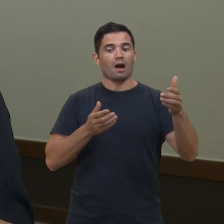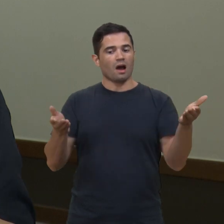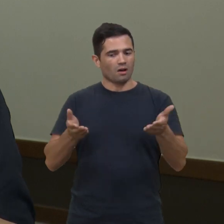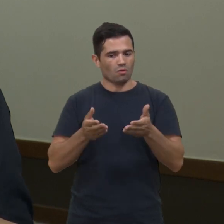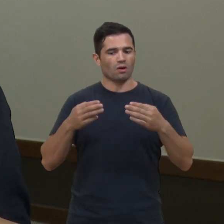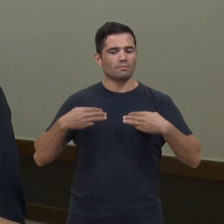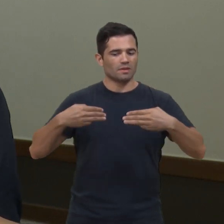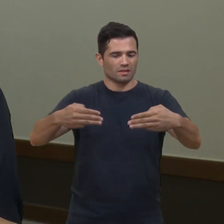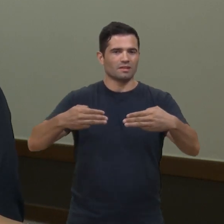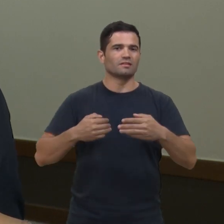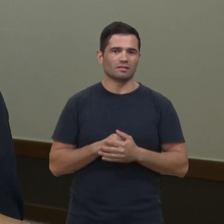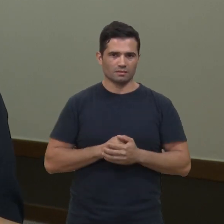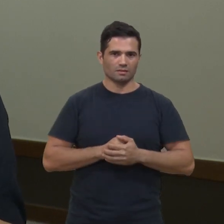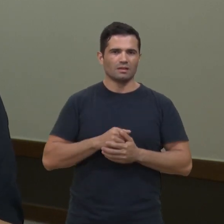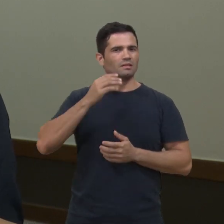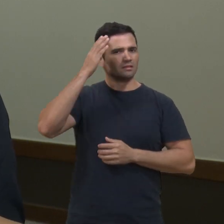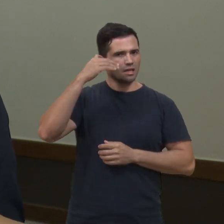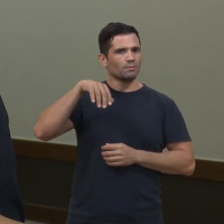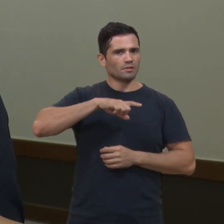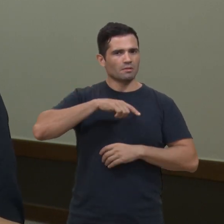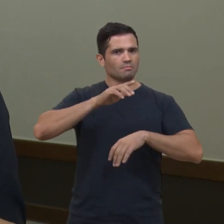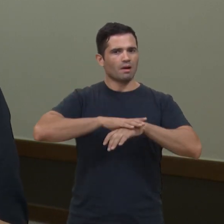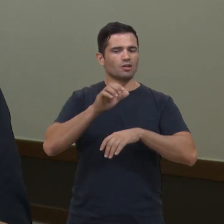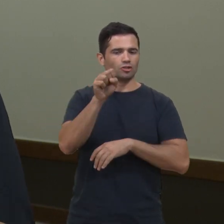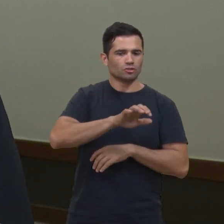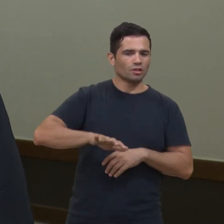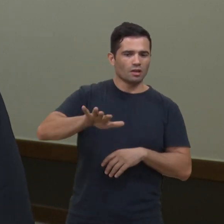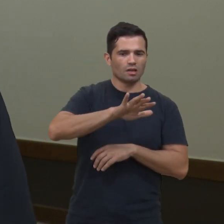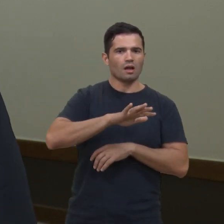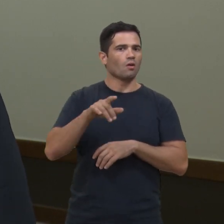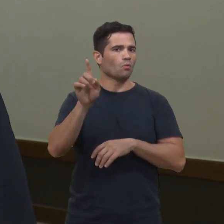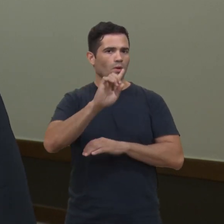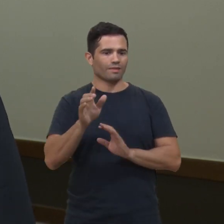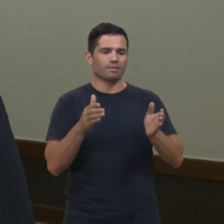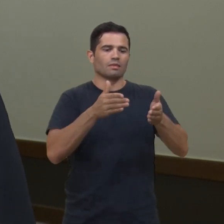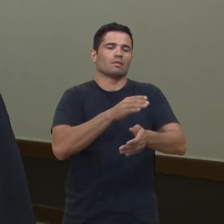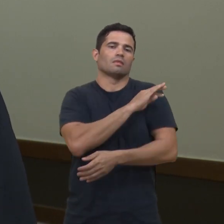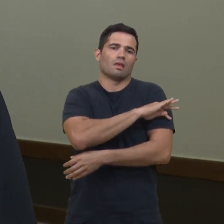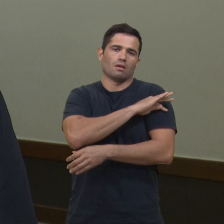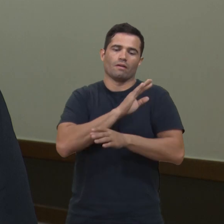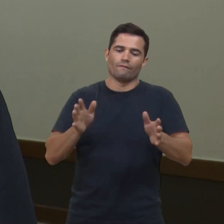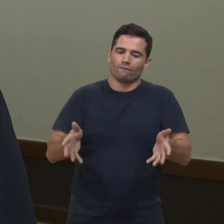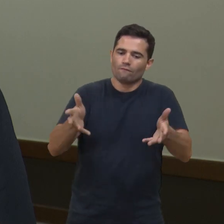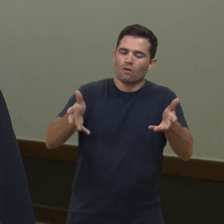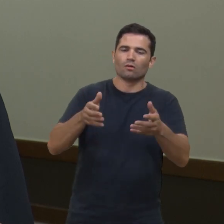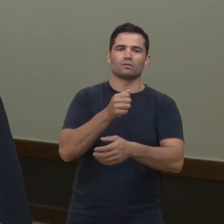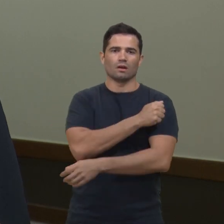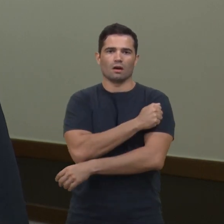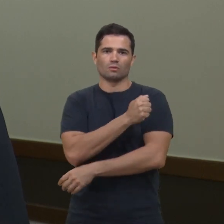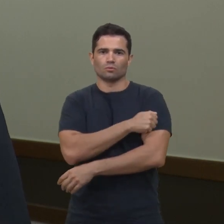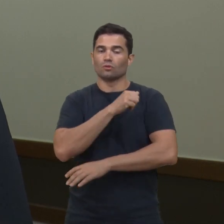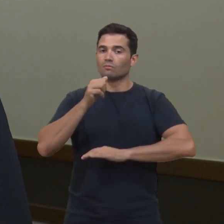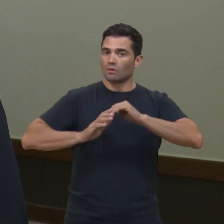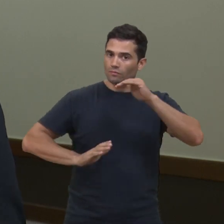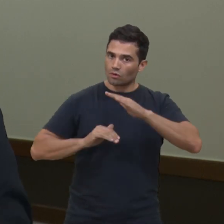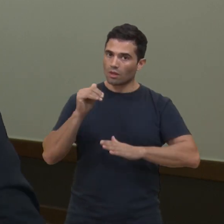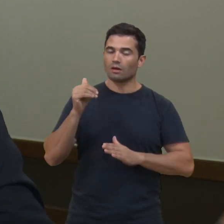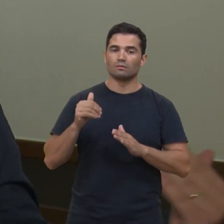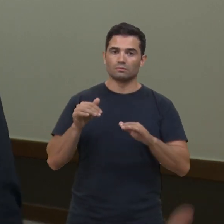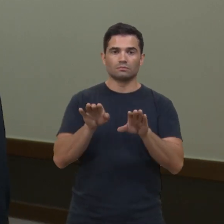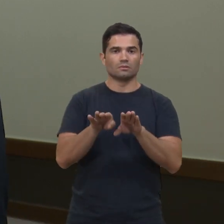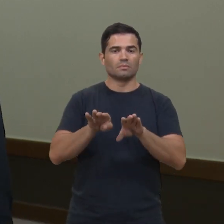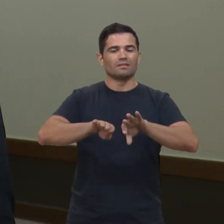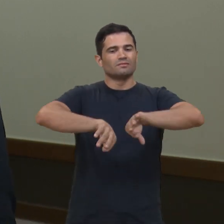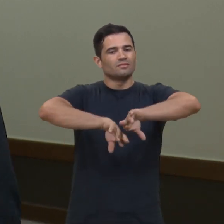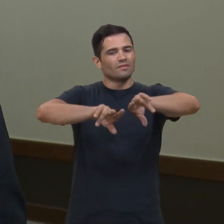temas mais abrangentes e menos técnicos. Então, o foco é realmente trazer inspiração para a carreira daquele aluno,